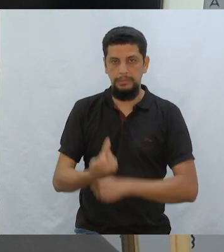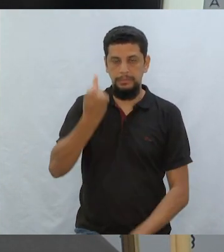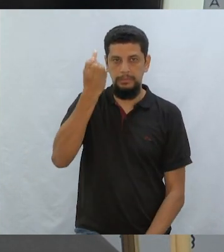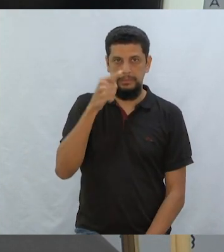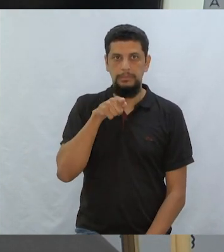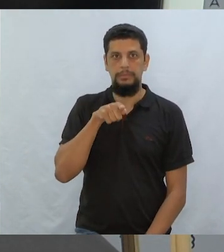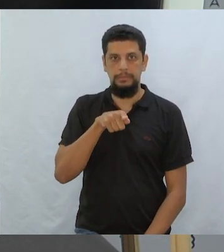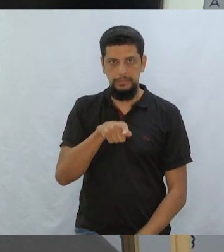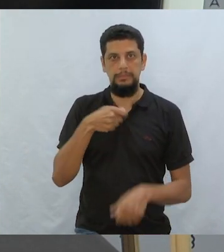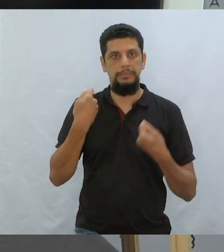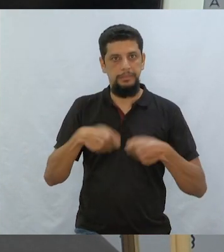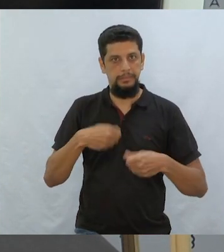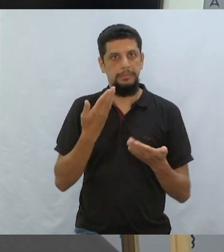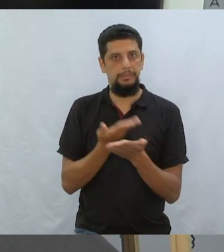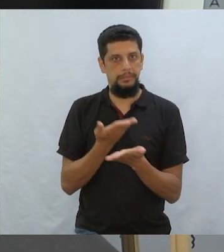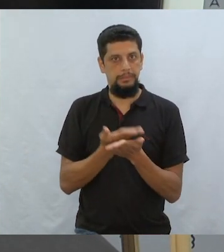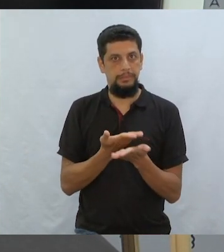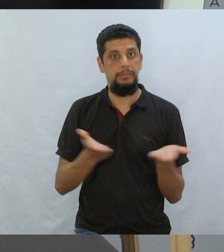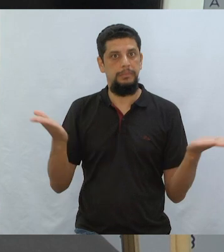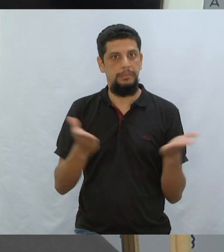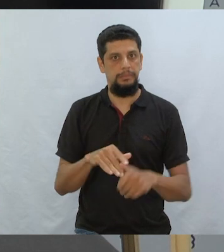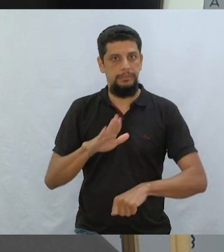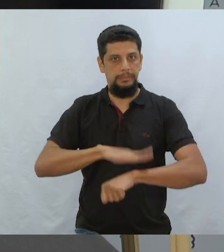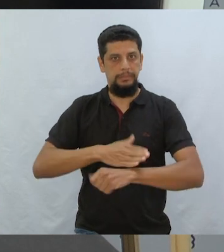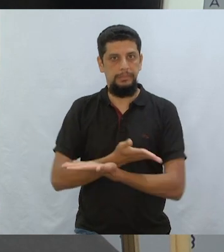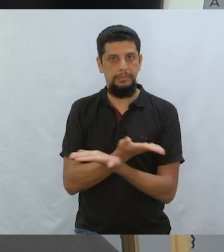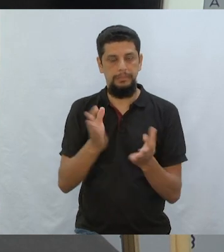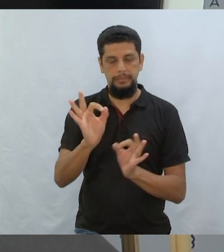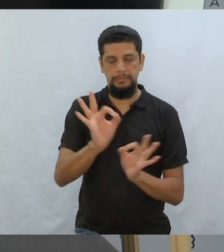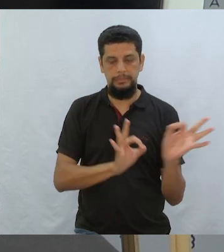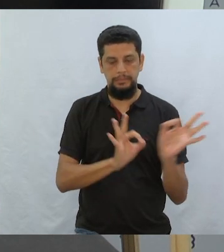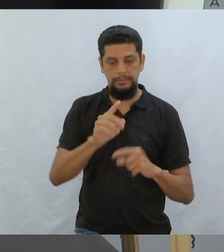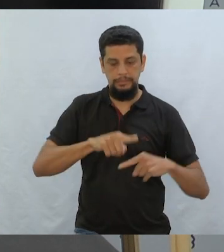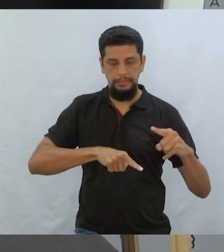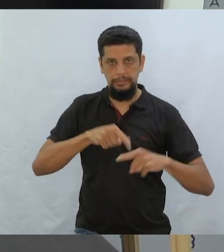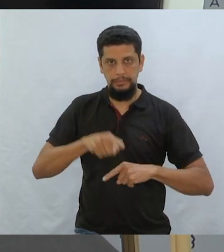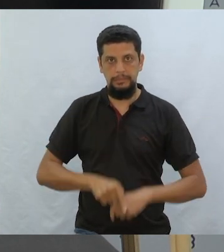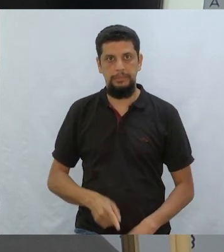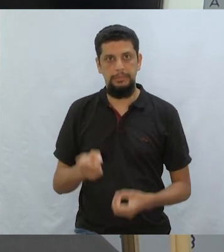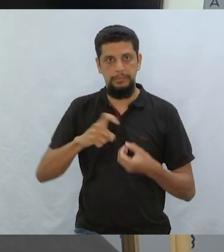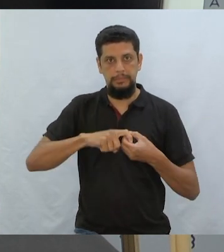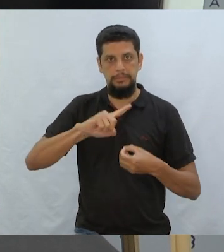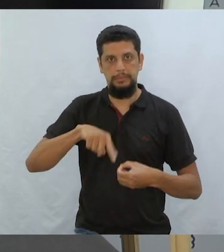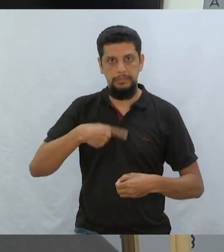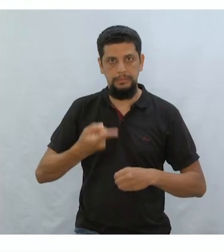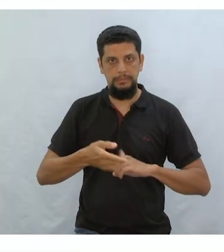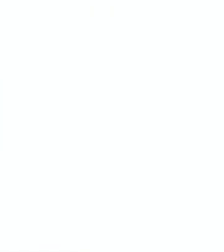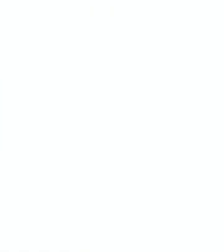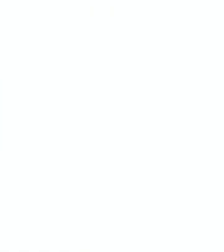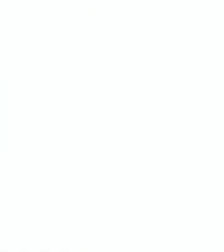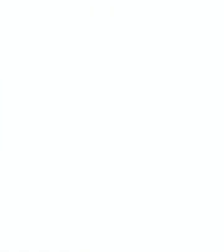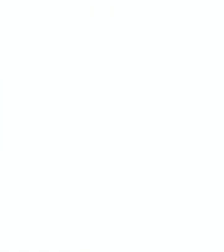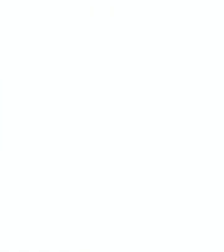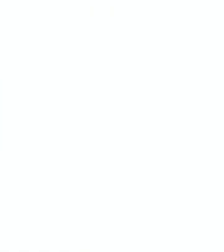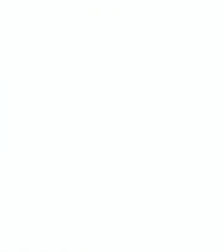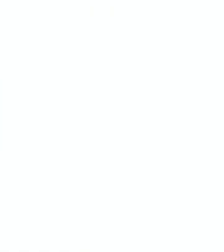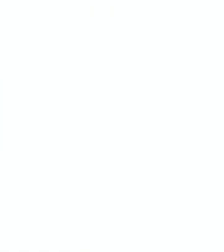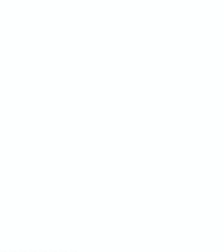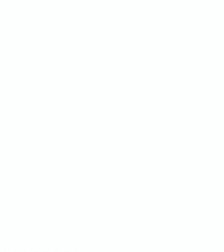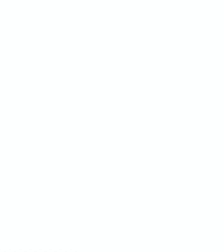vai precisar delas para essa aula de hoje, ok? Vou dar um tempo para você organizar esses materiais e já já eu volto.